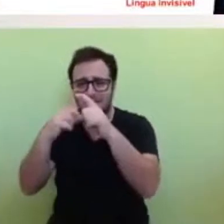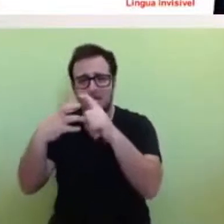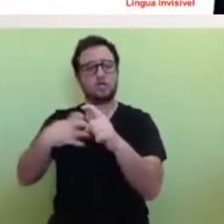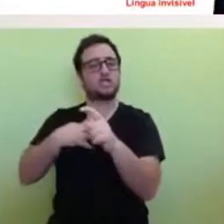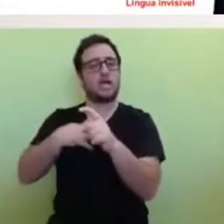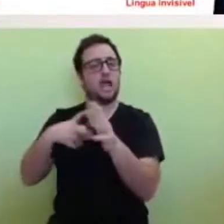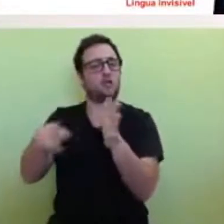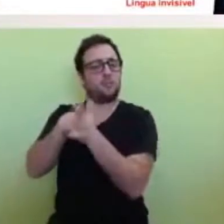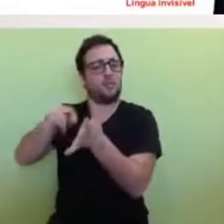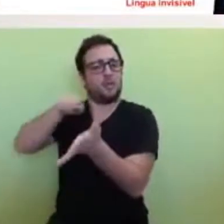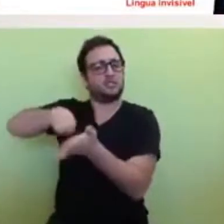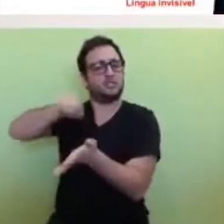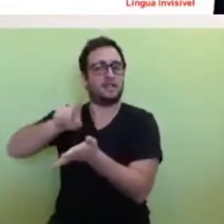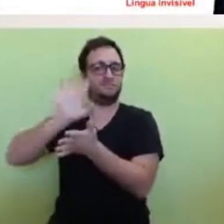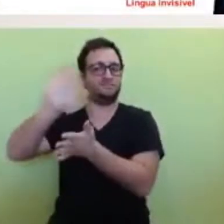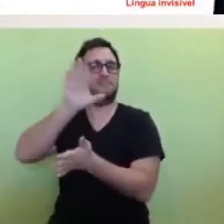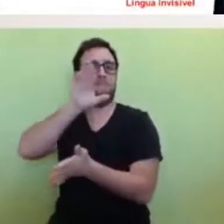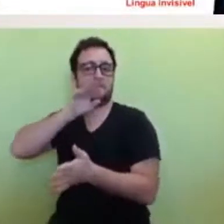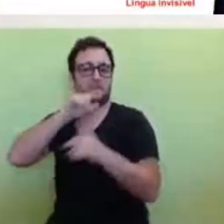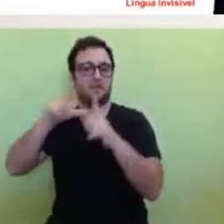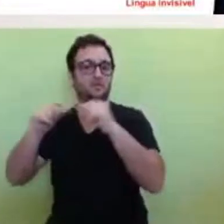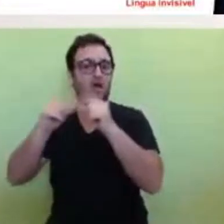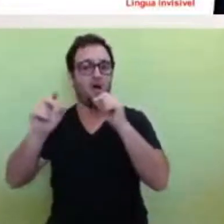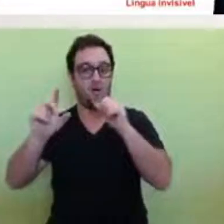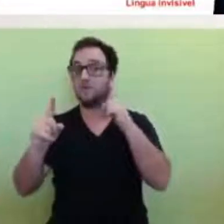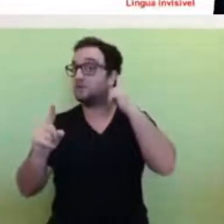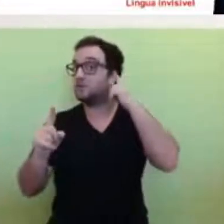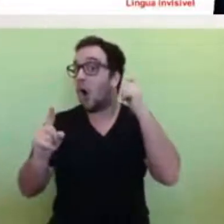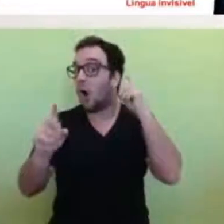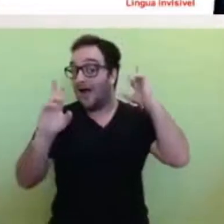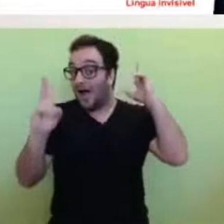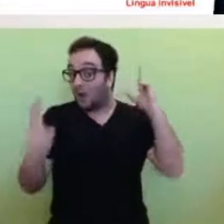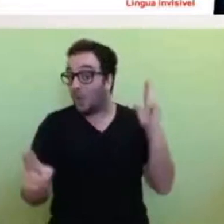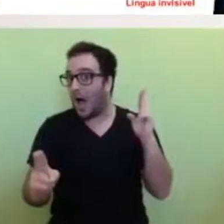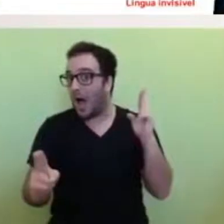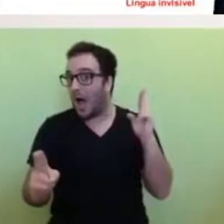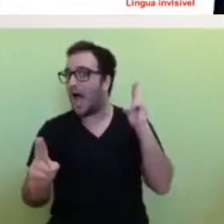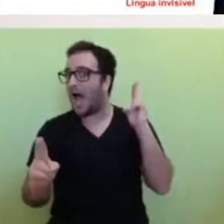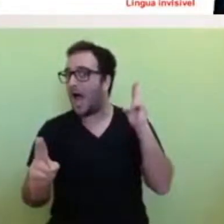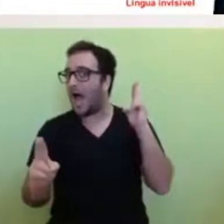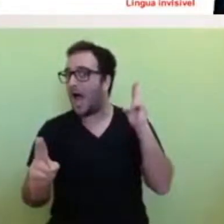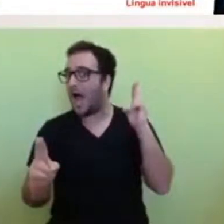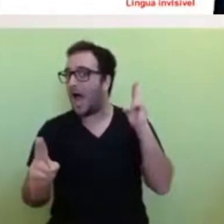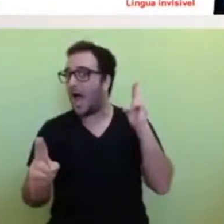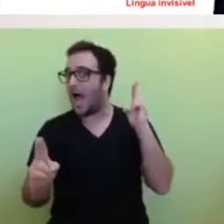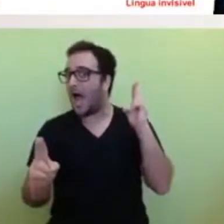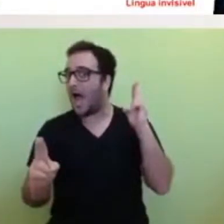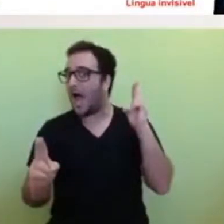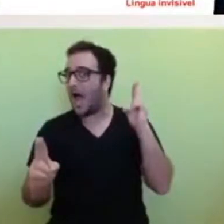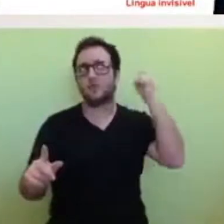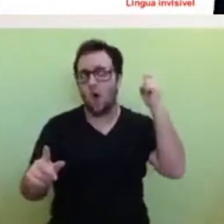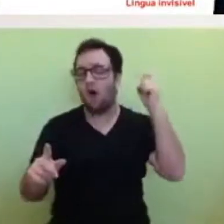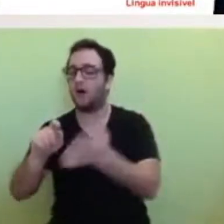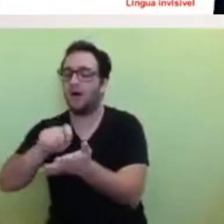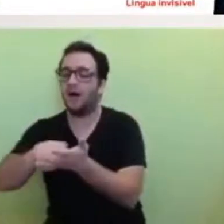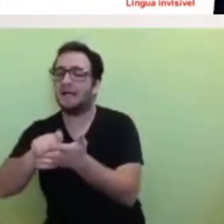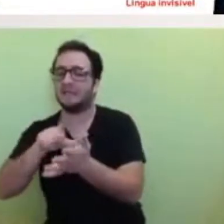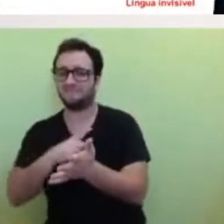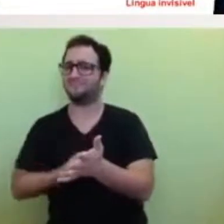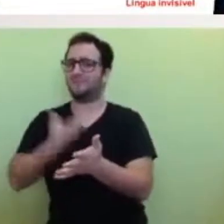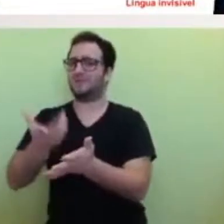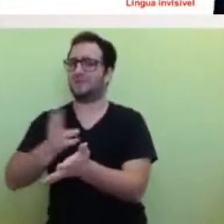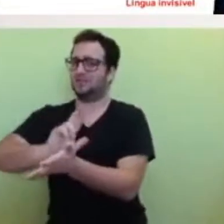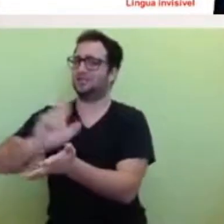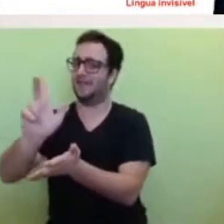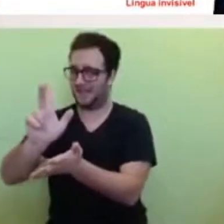som. O som é o mesmo, mas a forma de representar ele graficamente, ele vai ser diferente. E representar uma